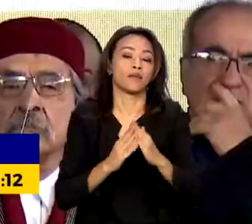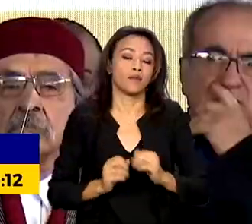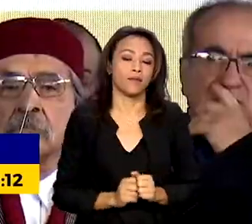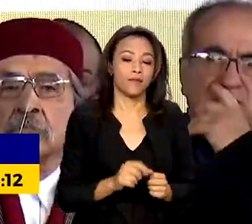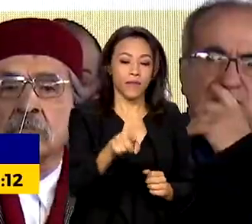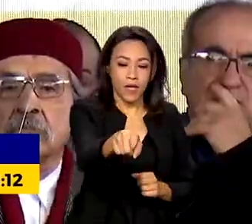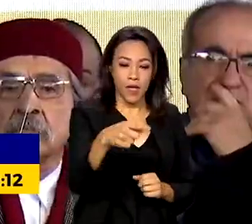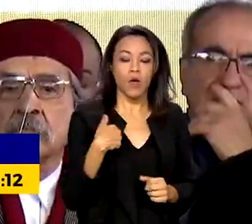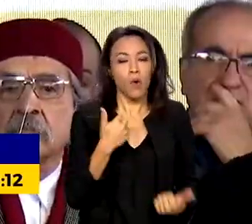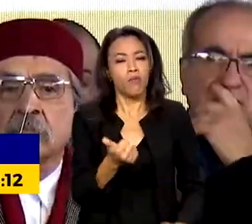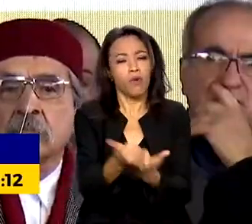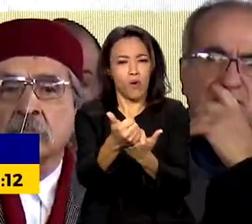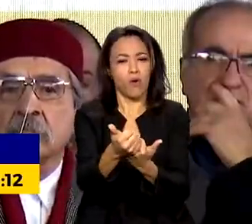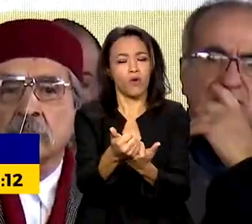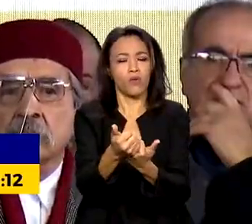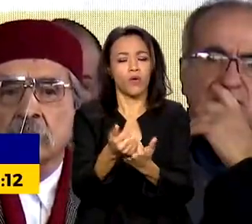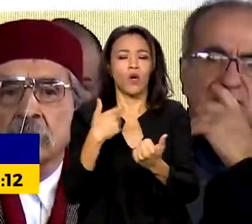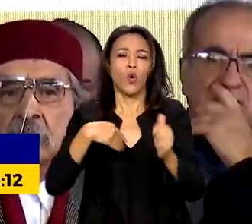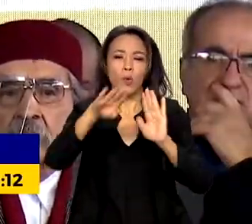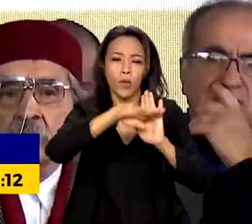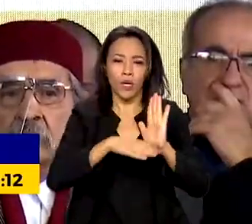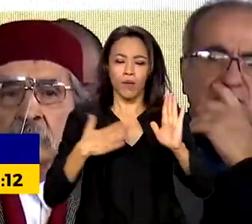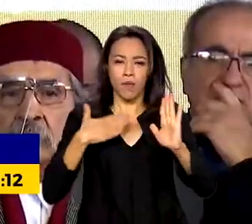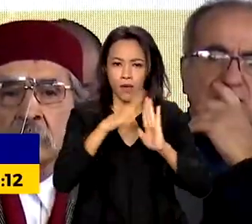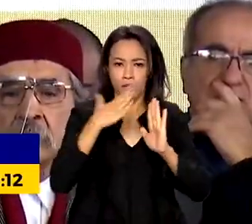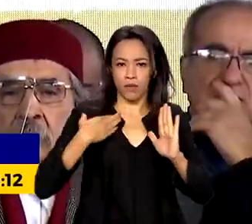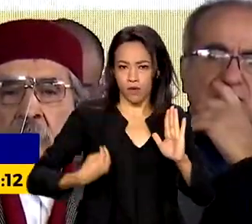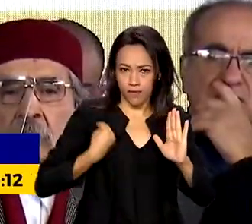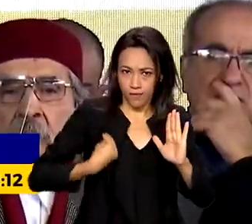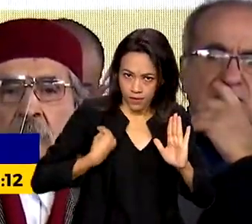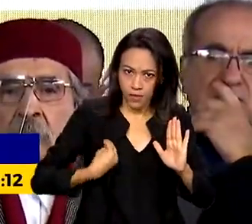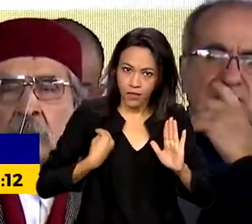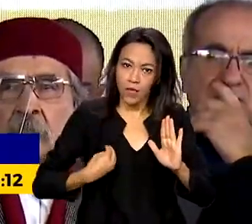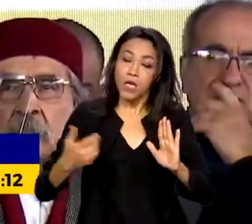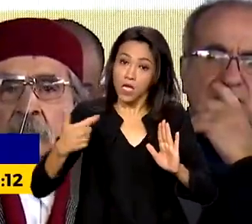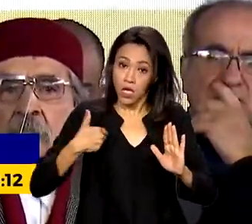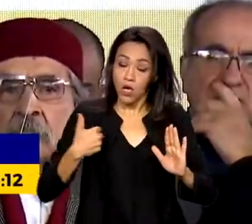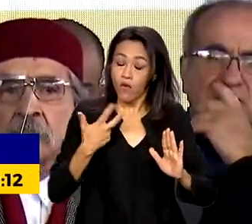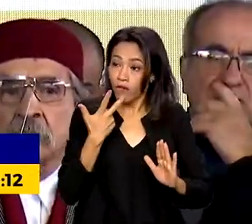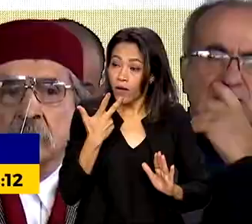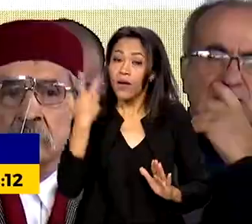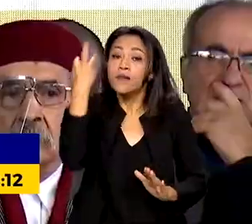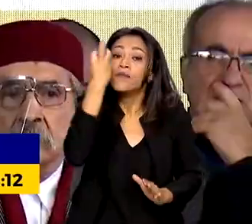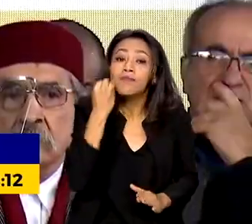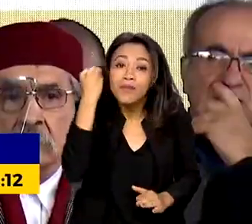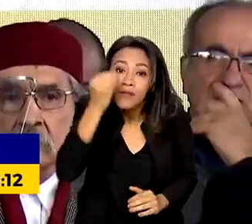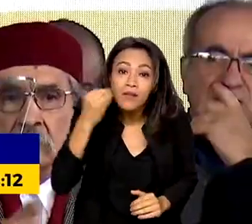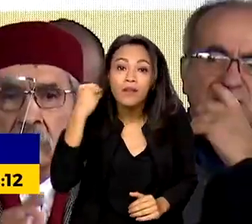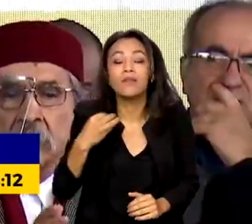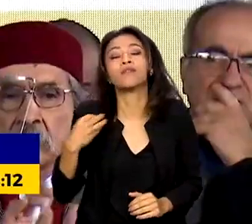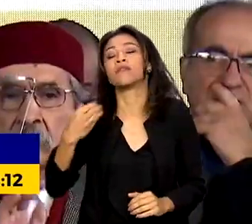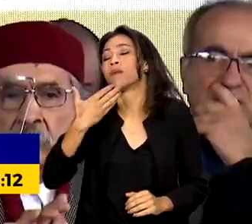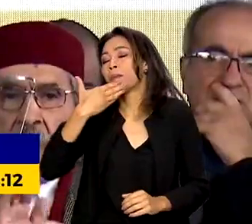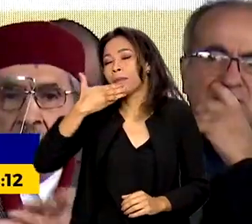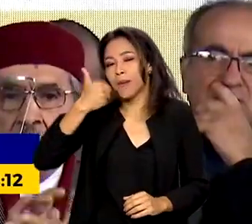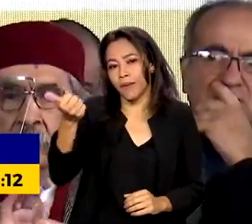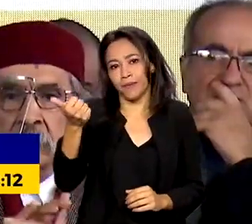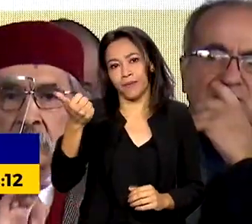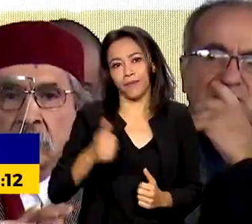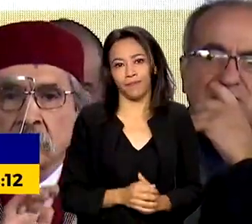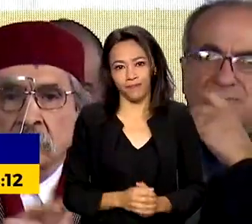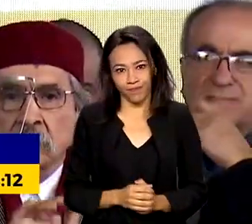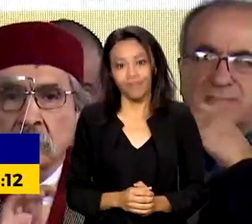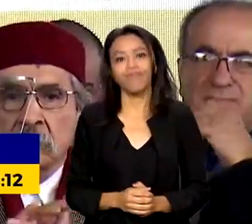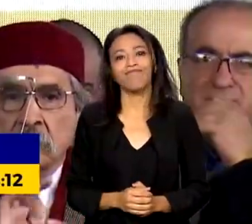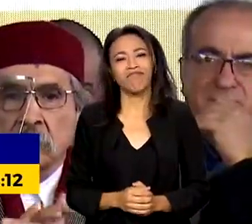do Minha Casa Minha Vida Entidades, onde eu falo, eu digo que a experiência tem sido a melhor.